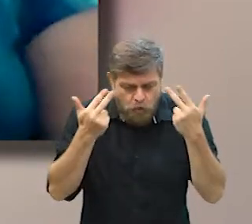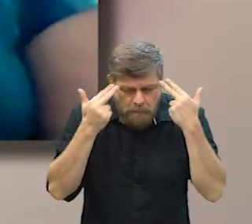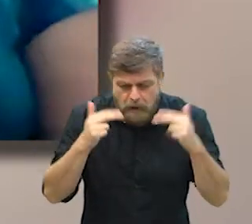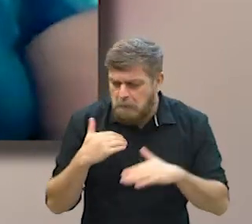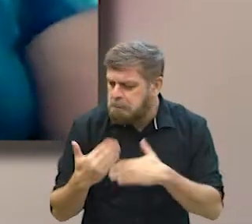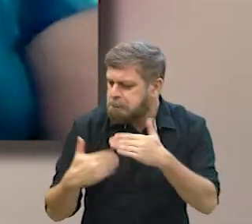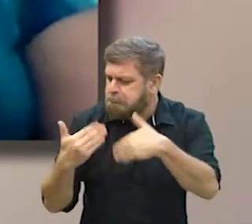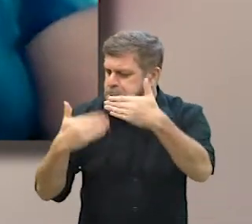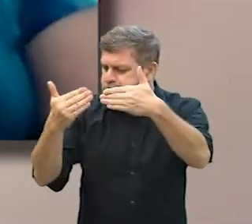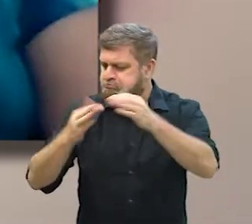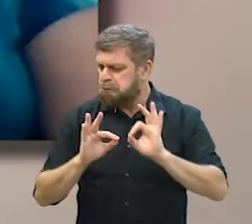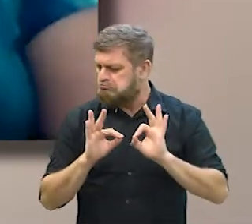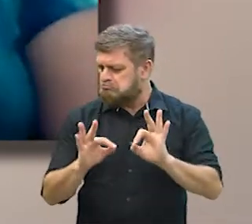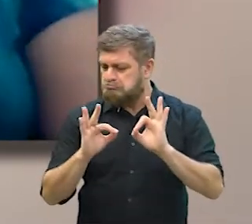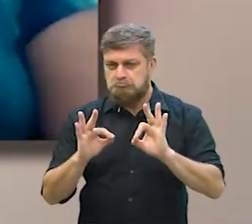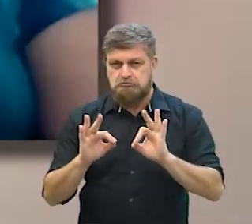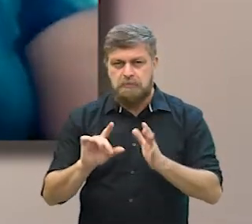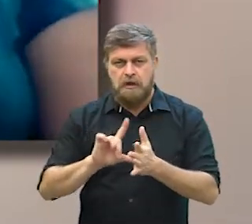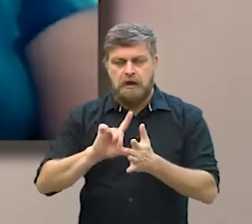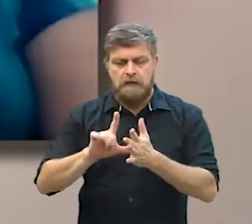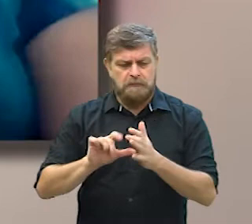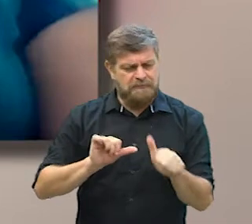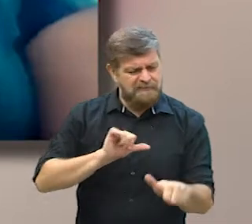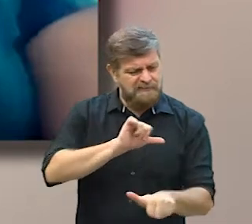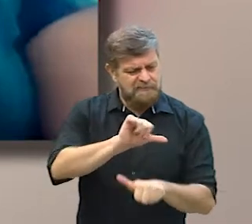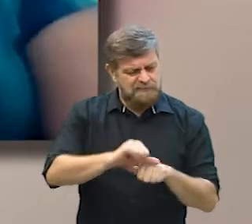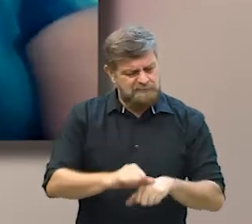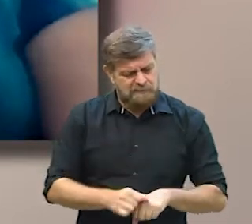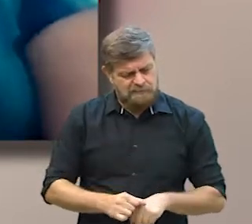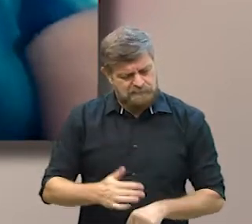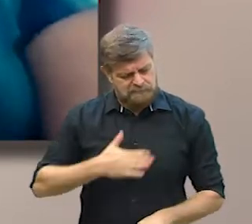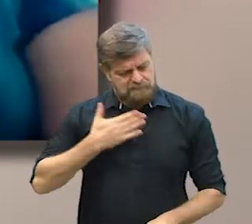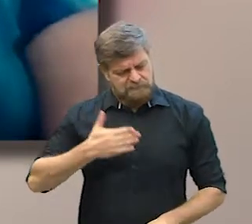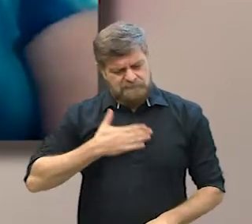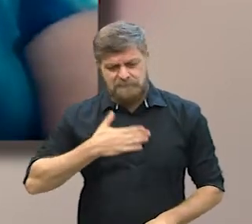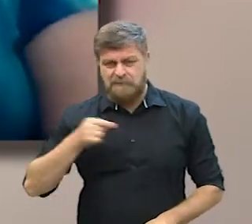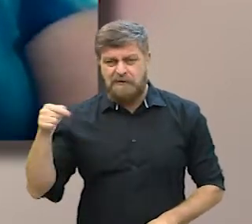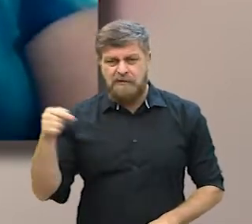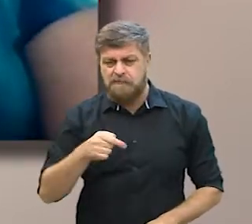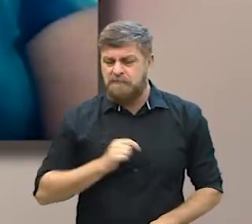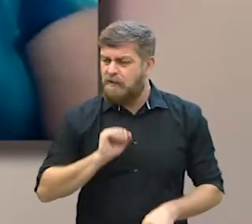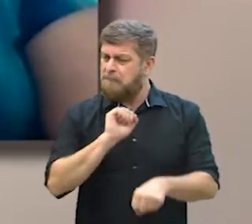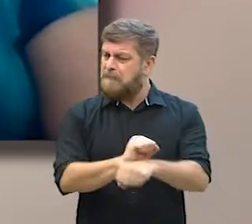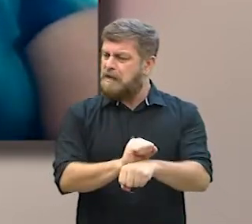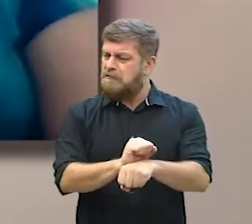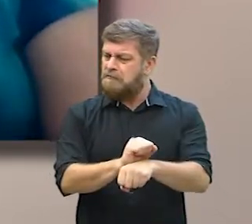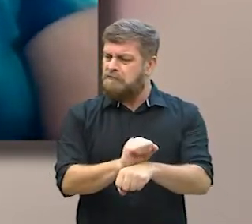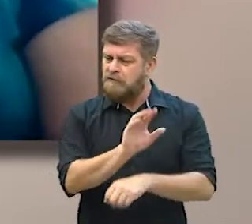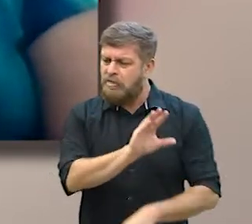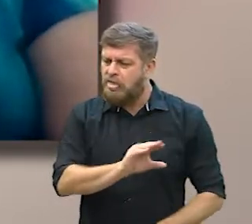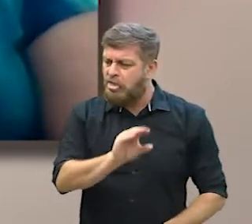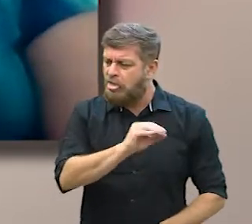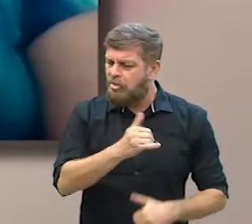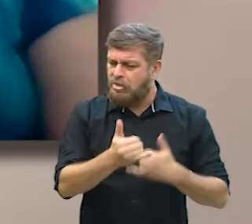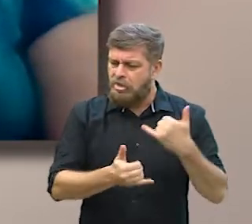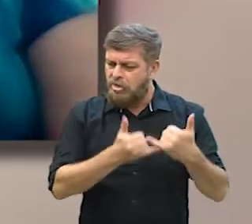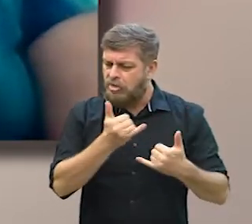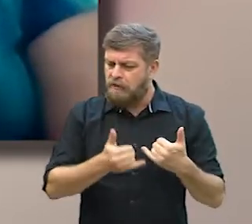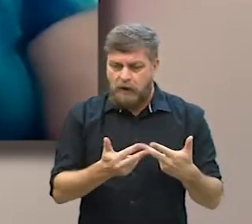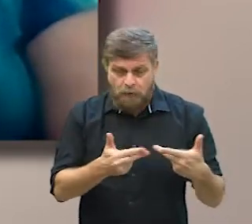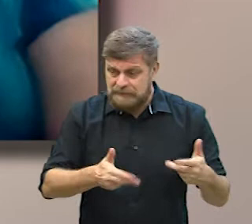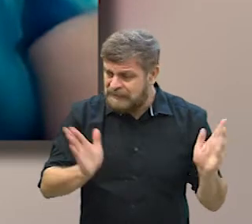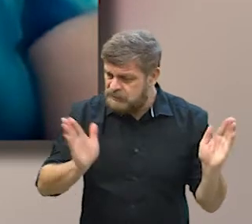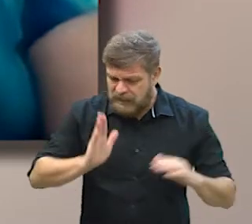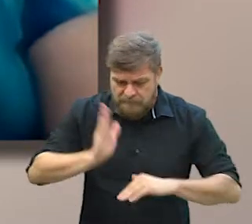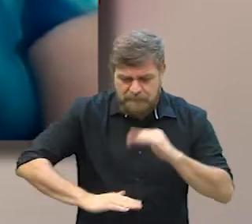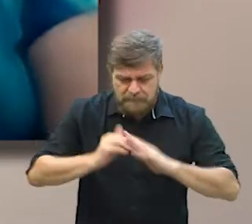estava o desenvolvimento super normal, e que, de repente, a criança deixou de fazer coisas que